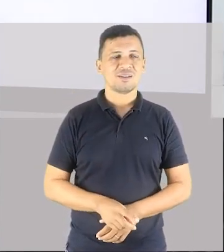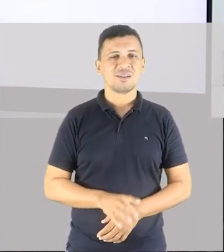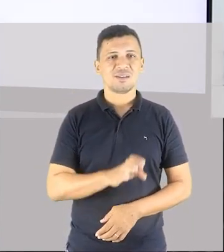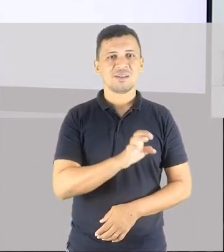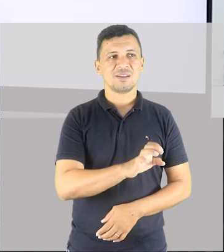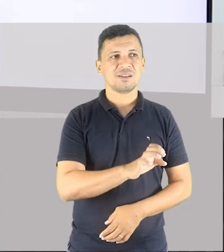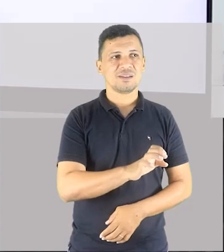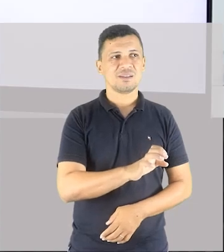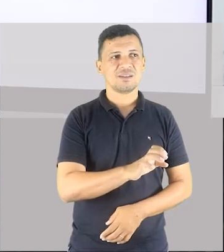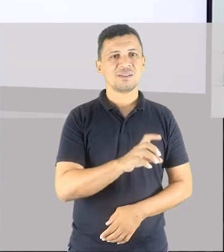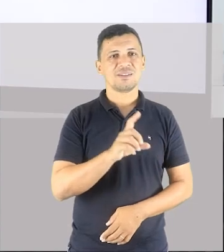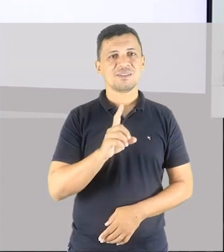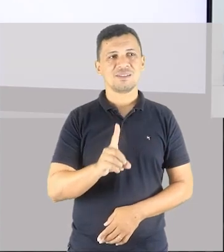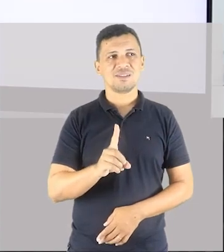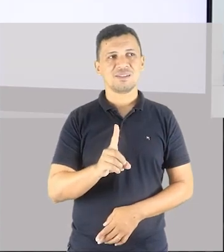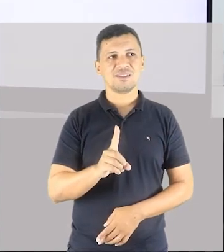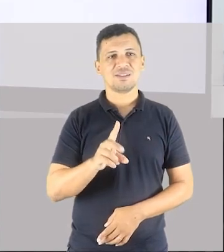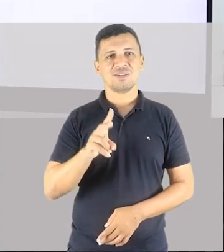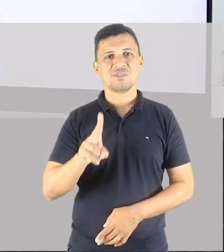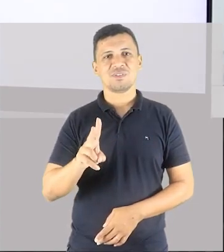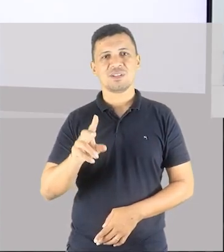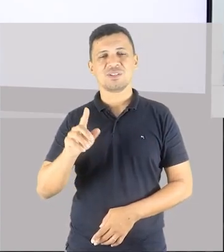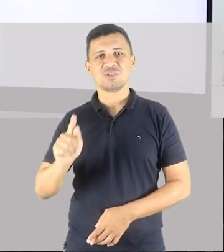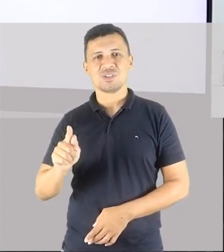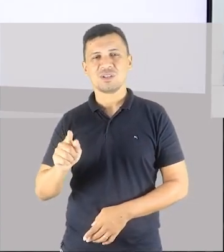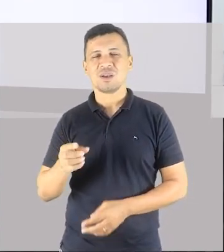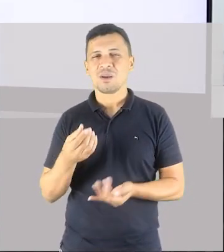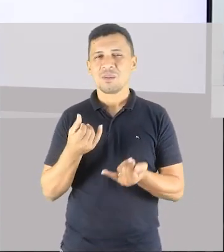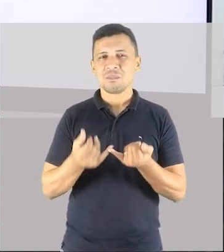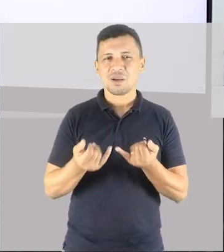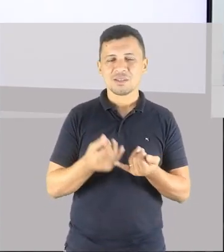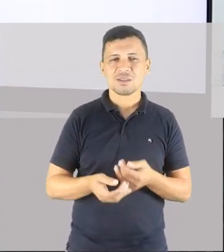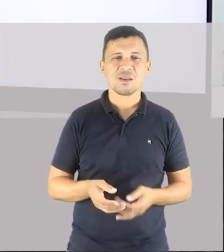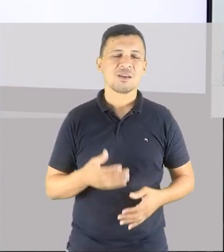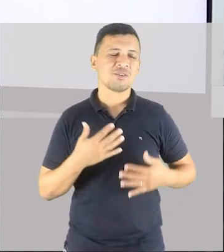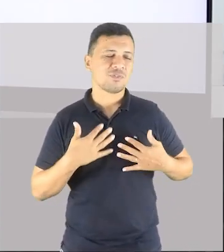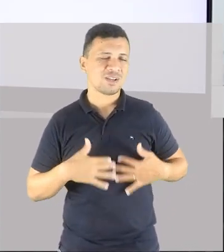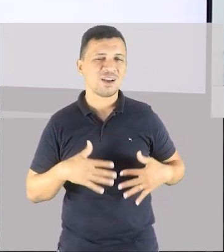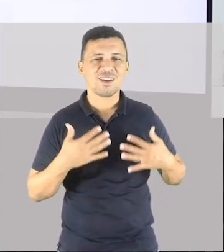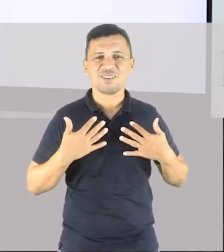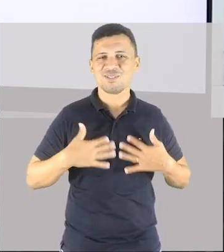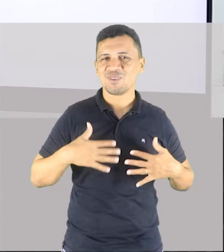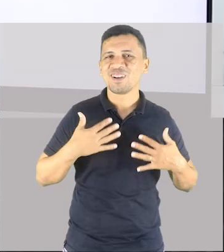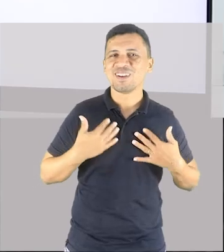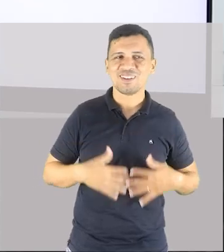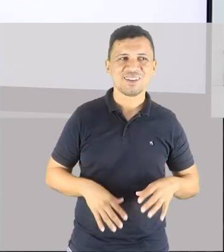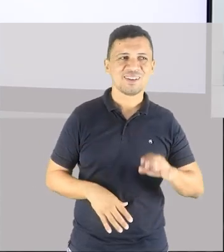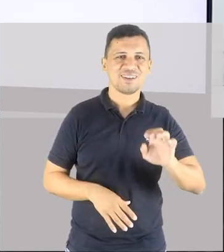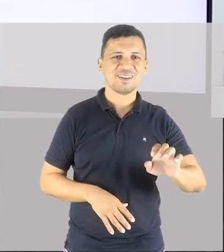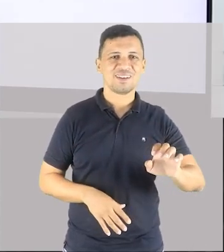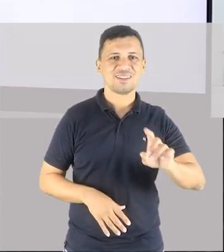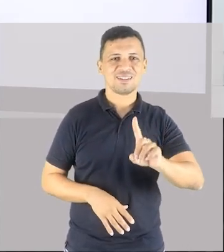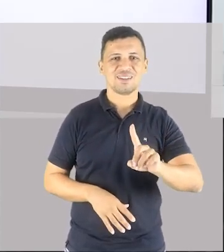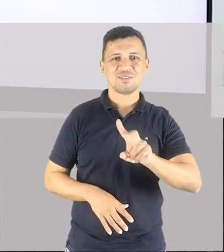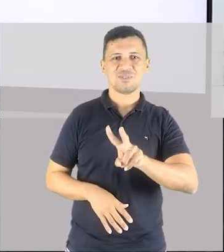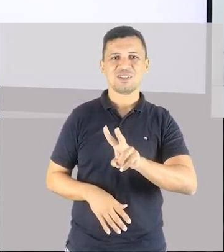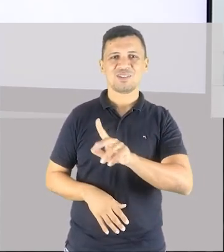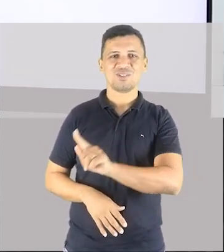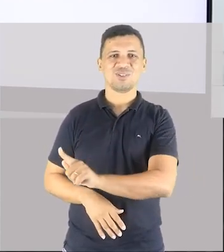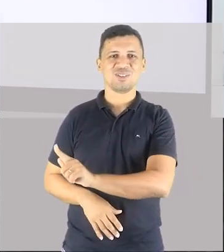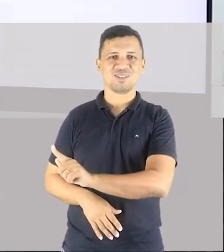EDVG. É devagar, é devagar. Aquela música de Martinho da Vila. É devagar, é devagar, é devagarinho. Então, é